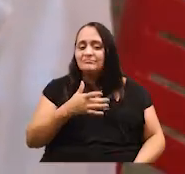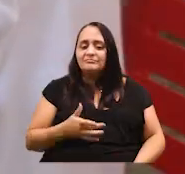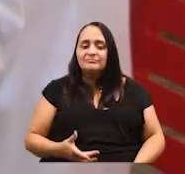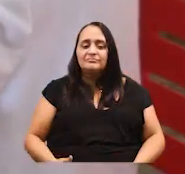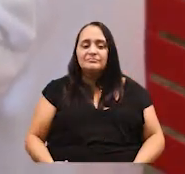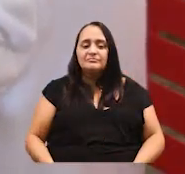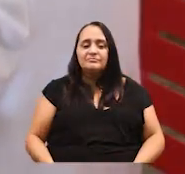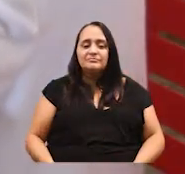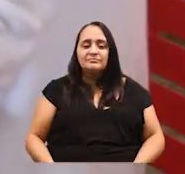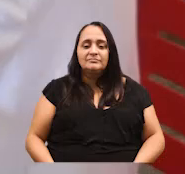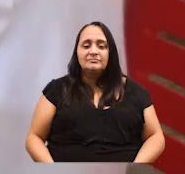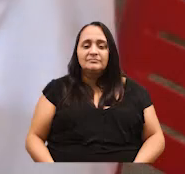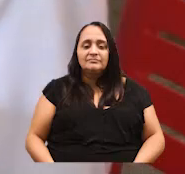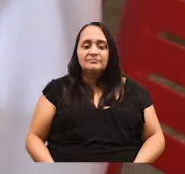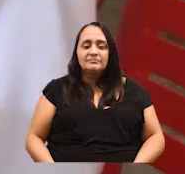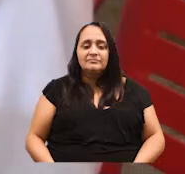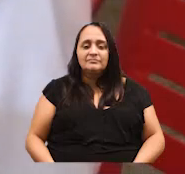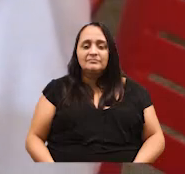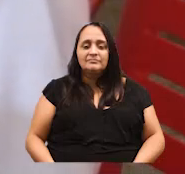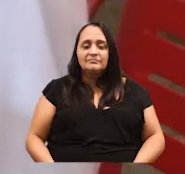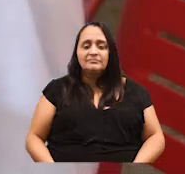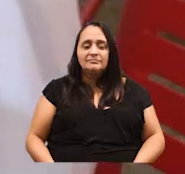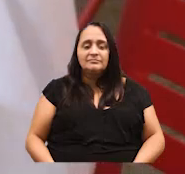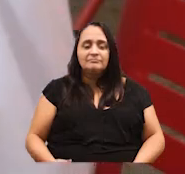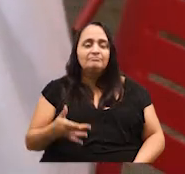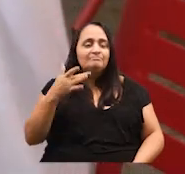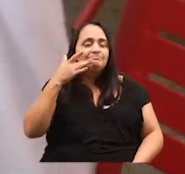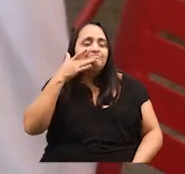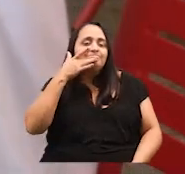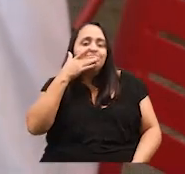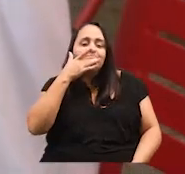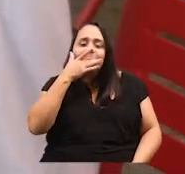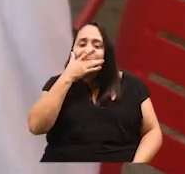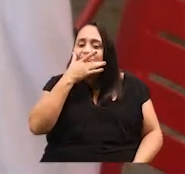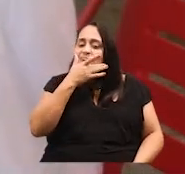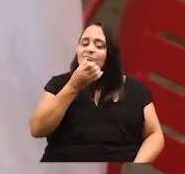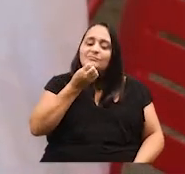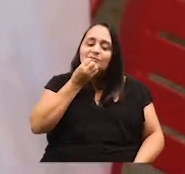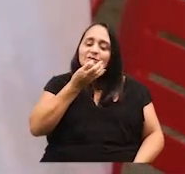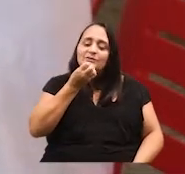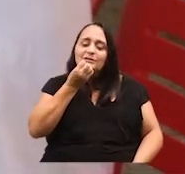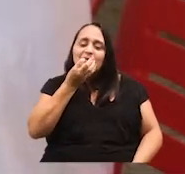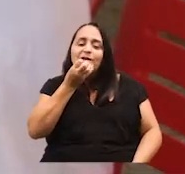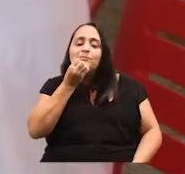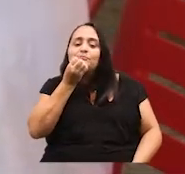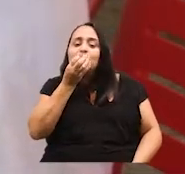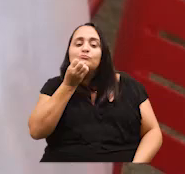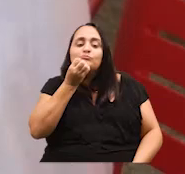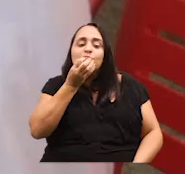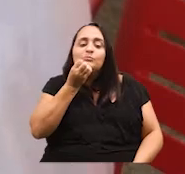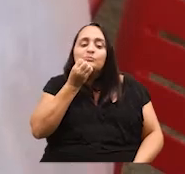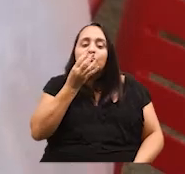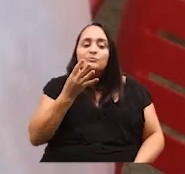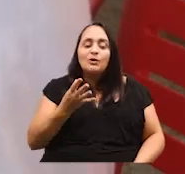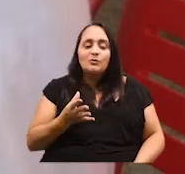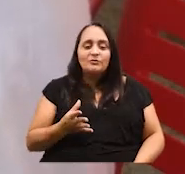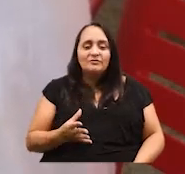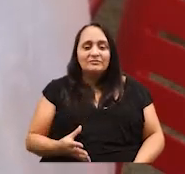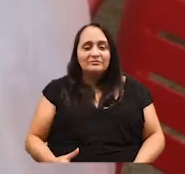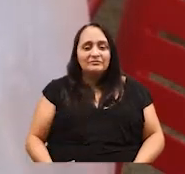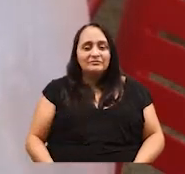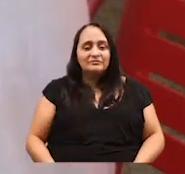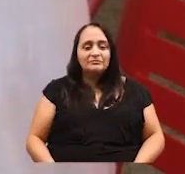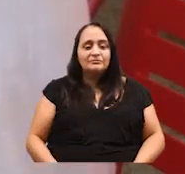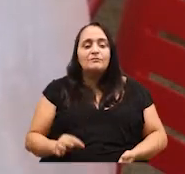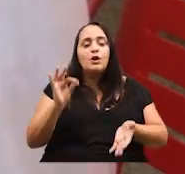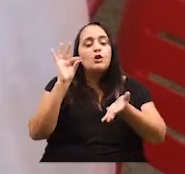Quase que eu não provei. Quase, hein? Gente, isso aqui tá bom demais! Muito bom.